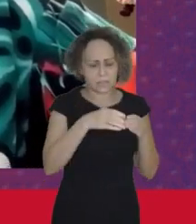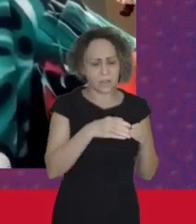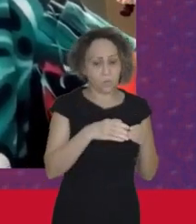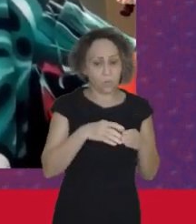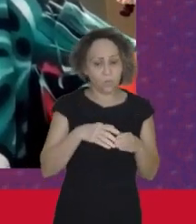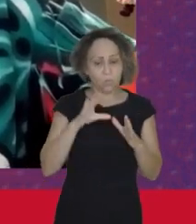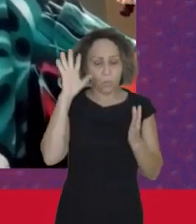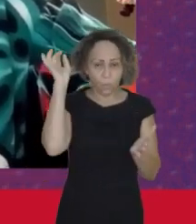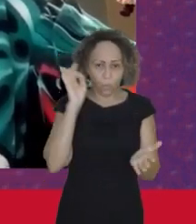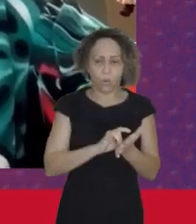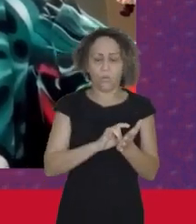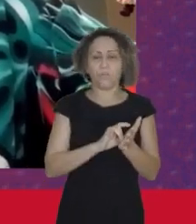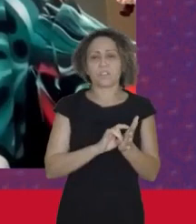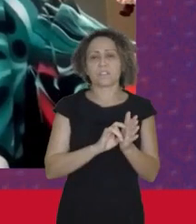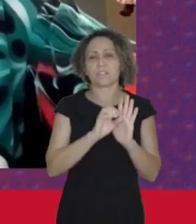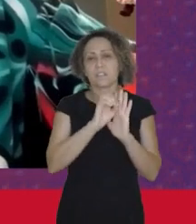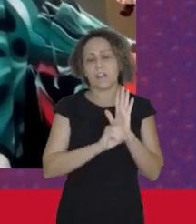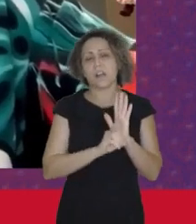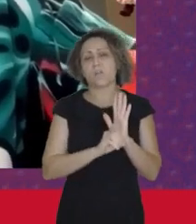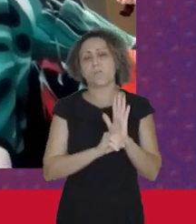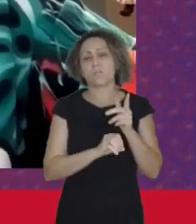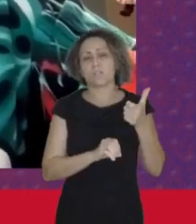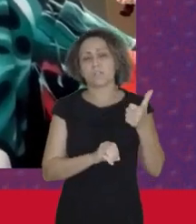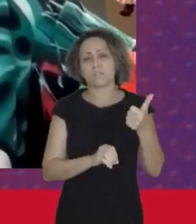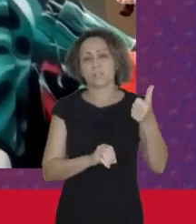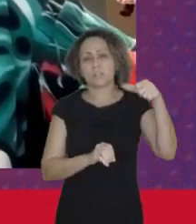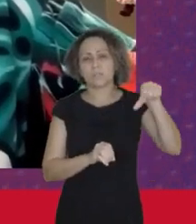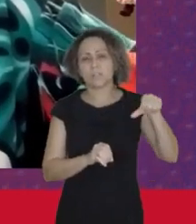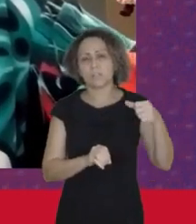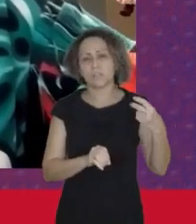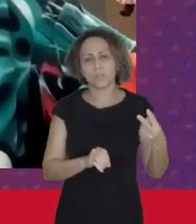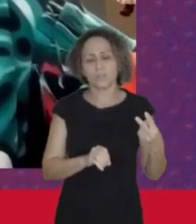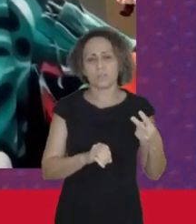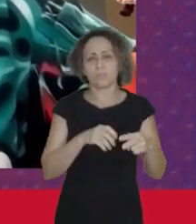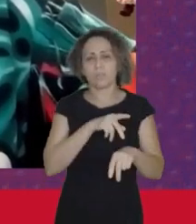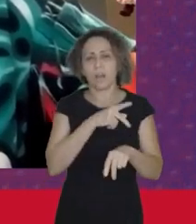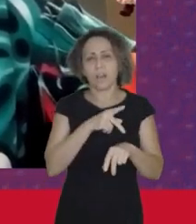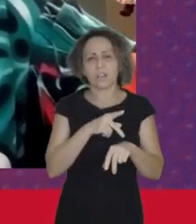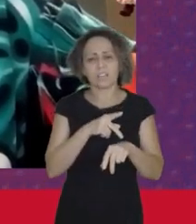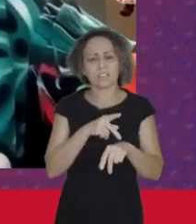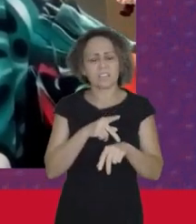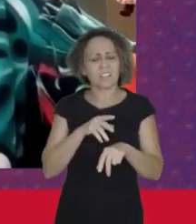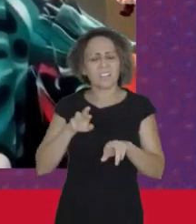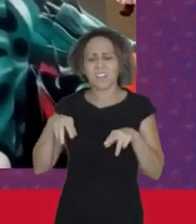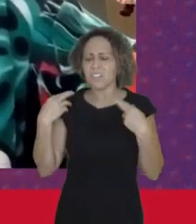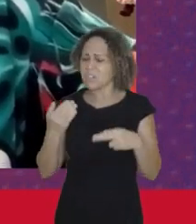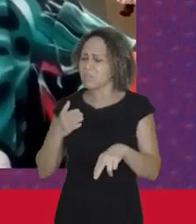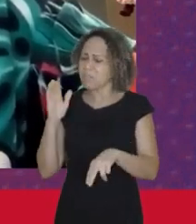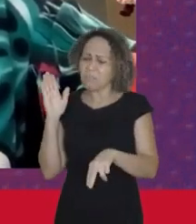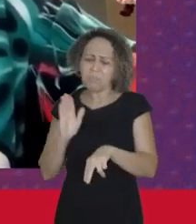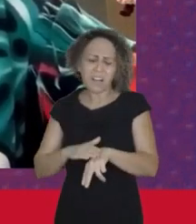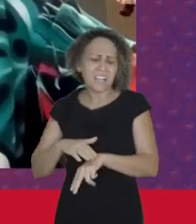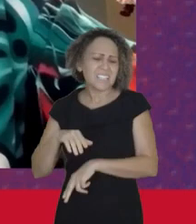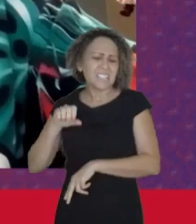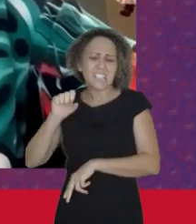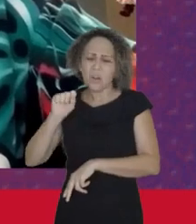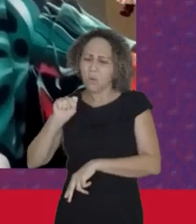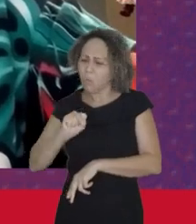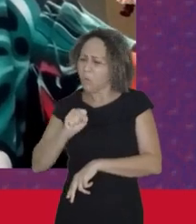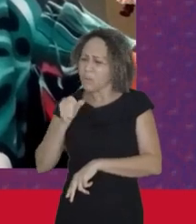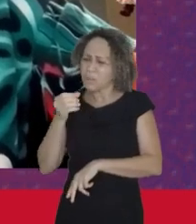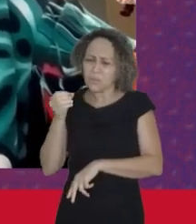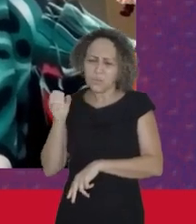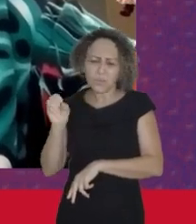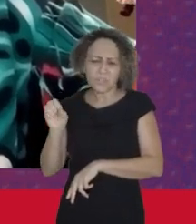países, na sua última reunião, de mais de 1.800 pessoas do mundo